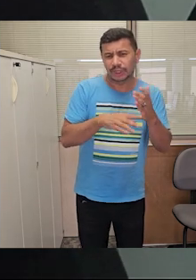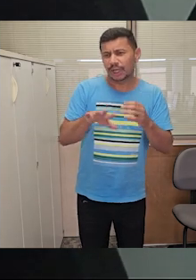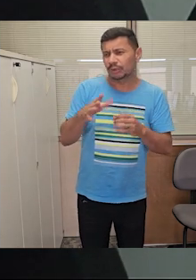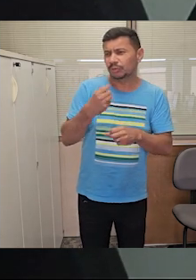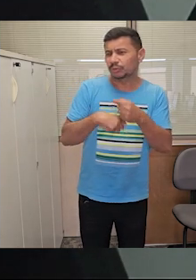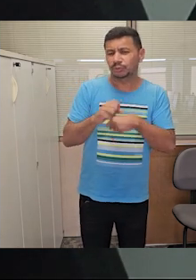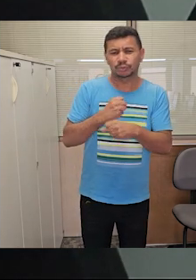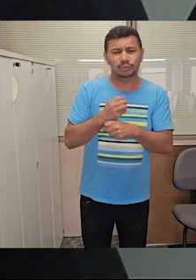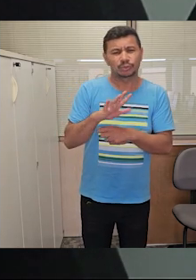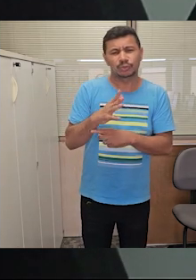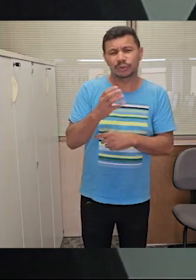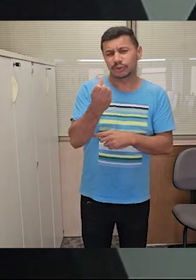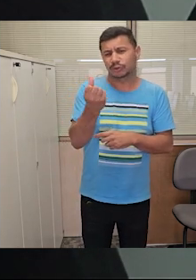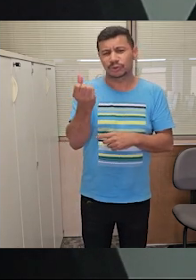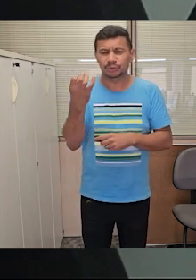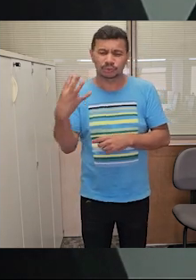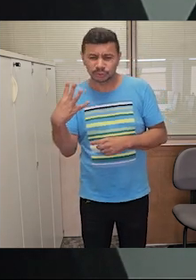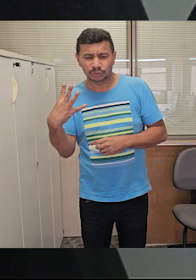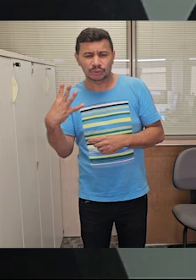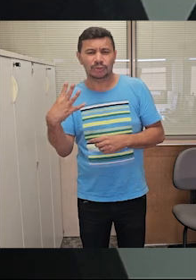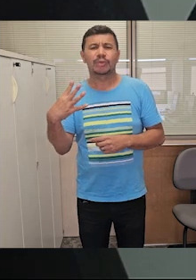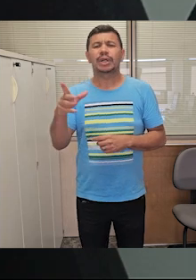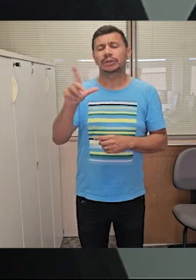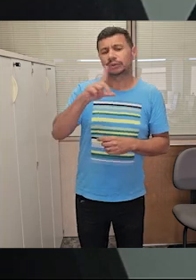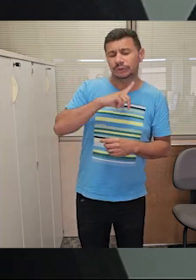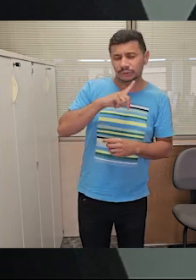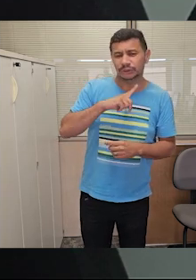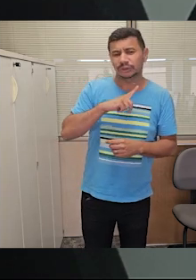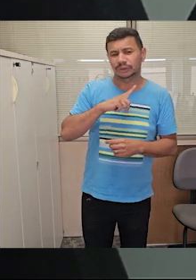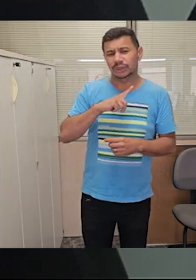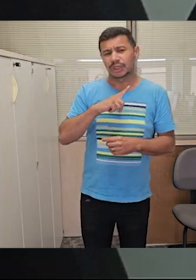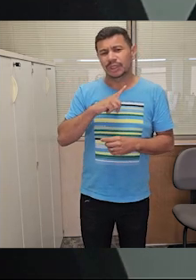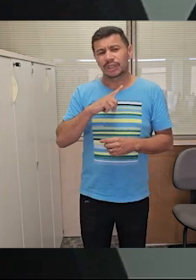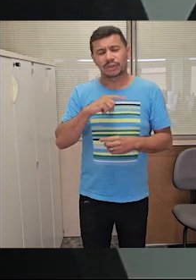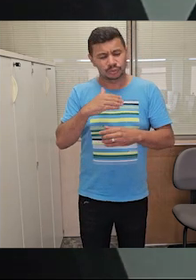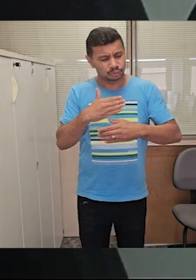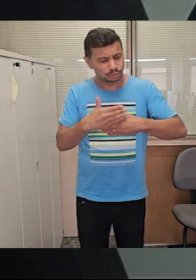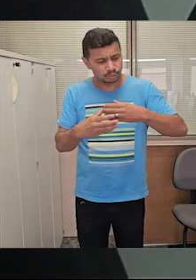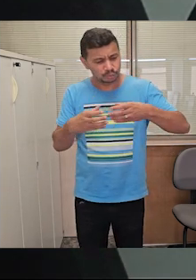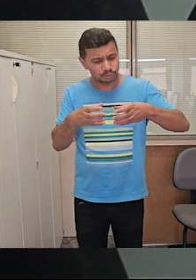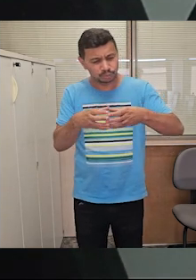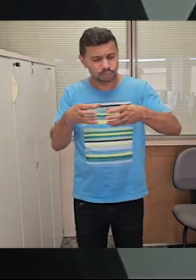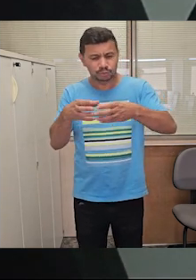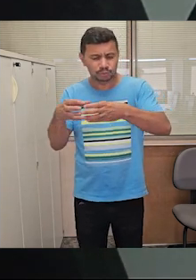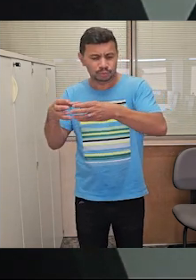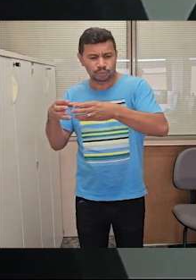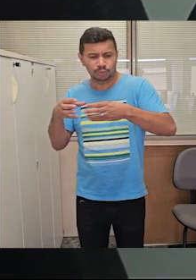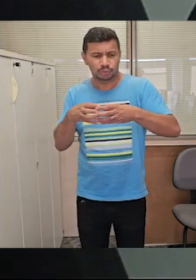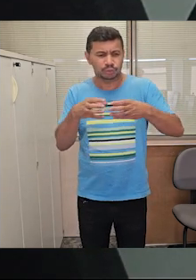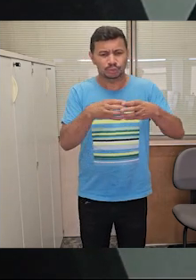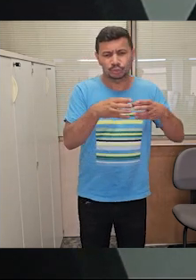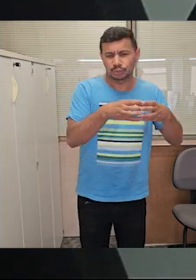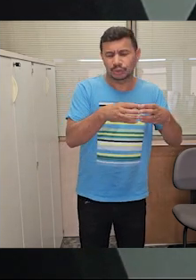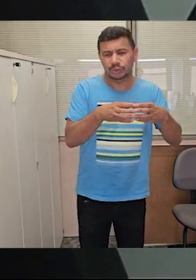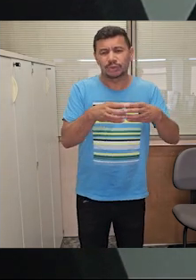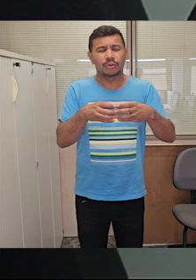64, com as intervenções, inclusive, foram constituídas os grupos de oposição